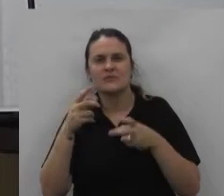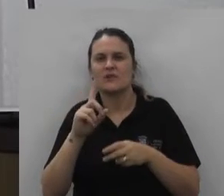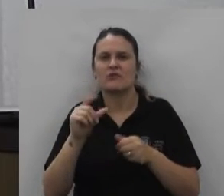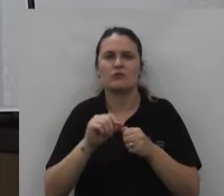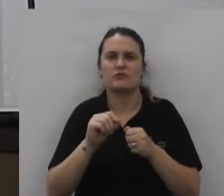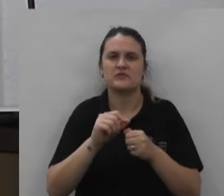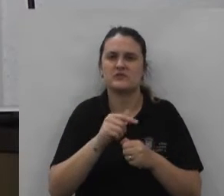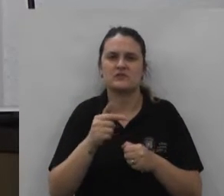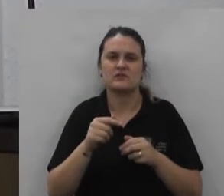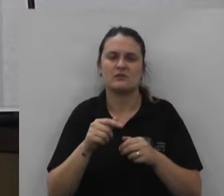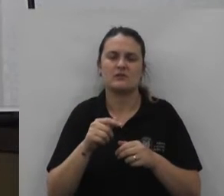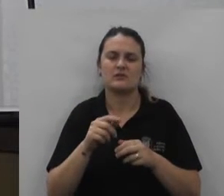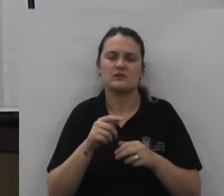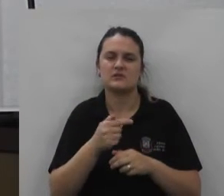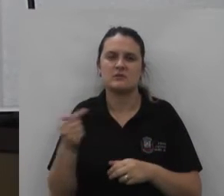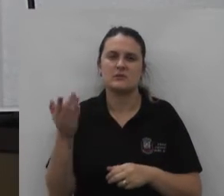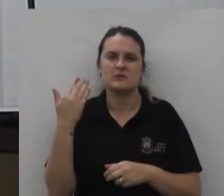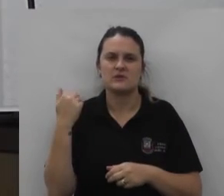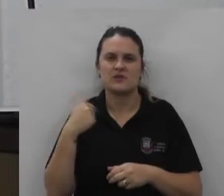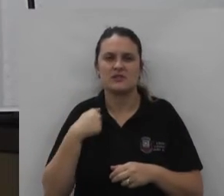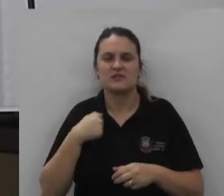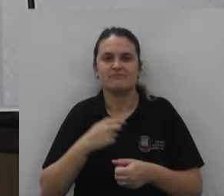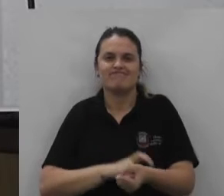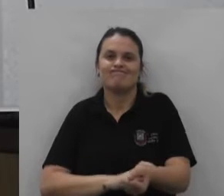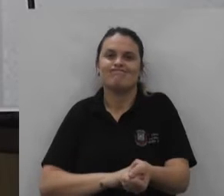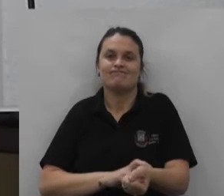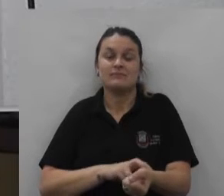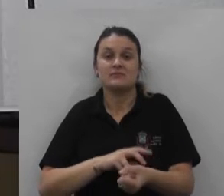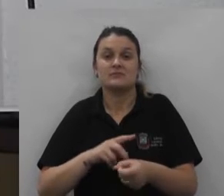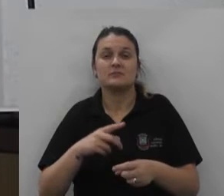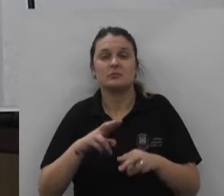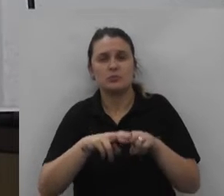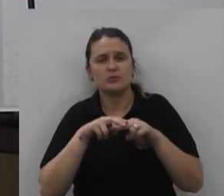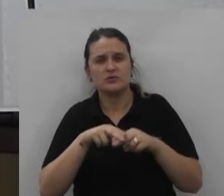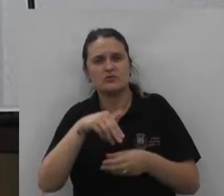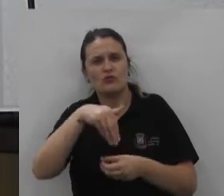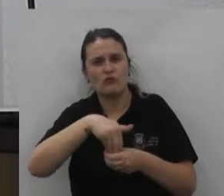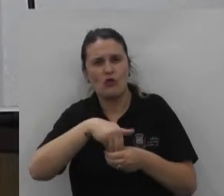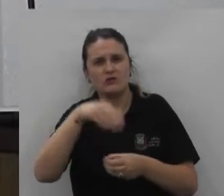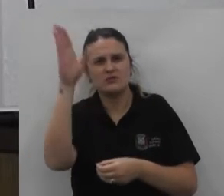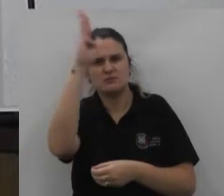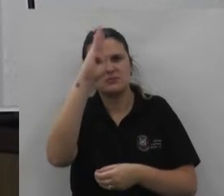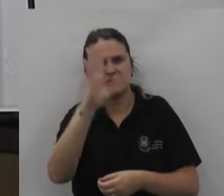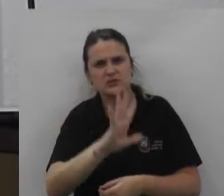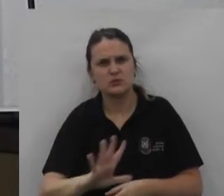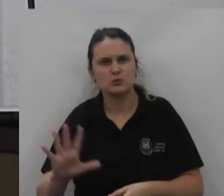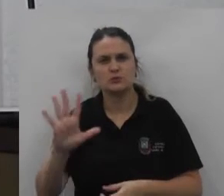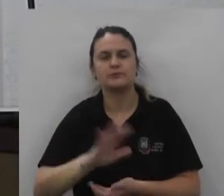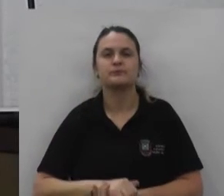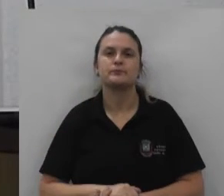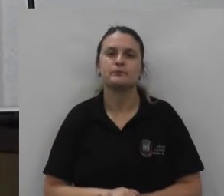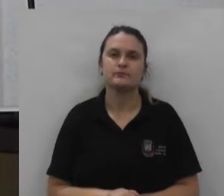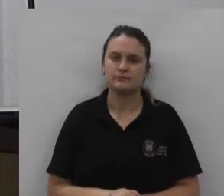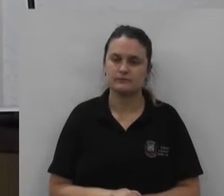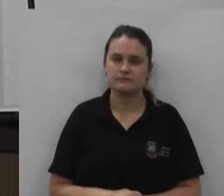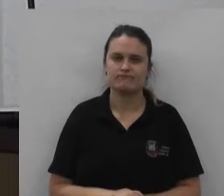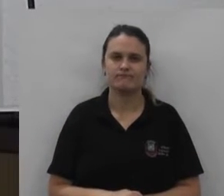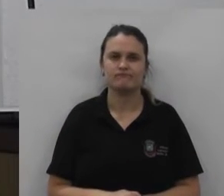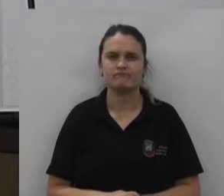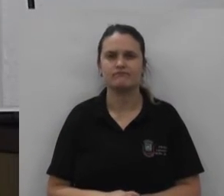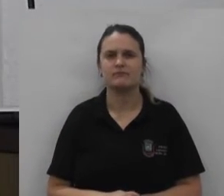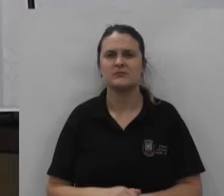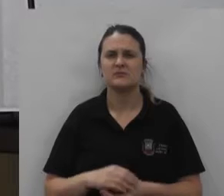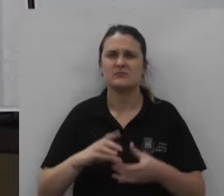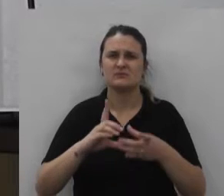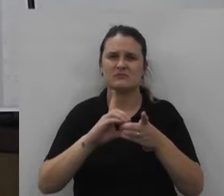sessão passada, ainda os ânimos estavam acirrados, mas uma análise da eleição no Brasil. O